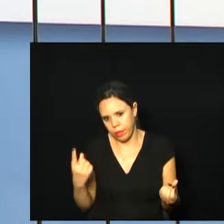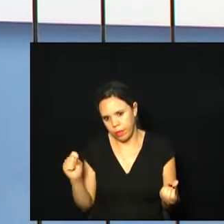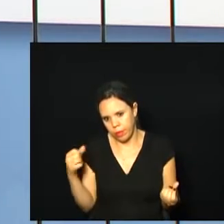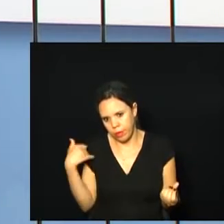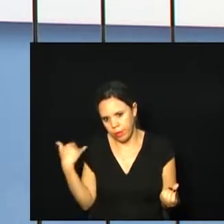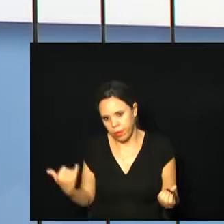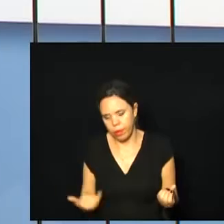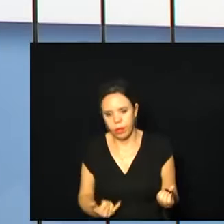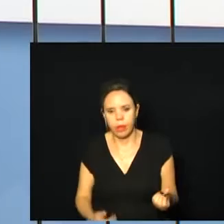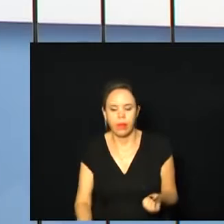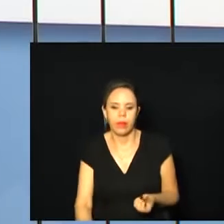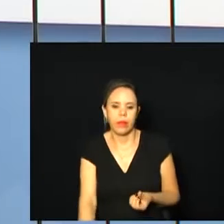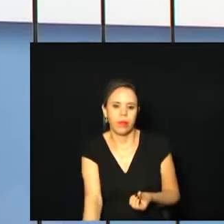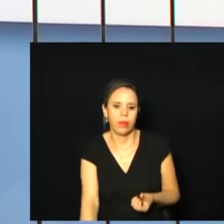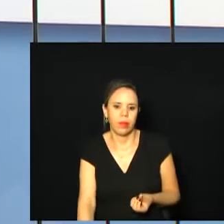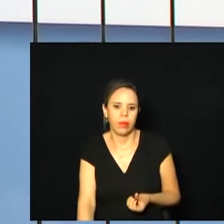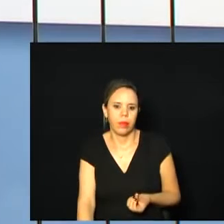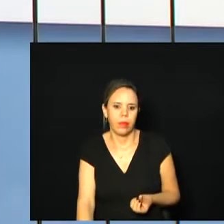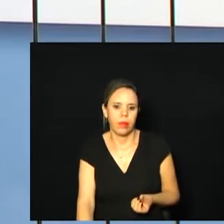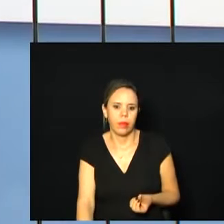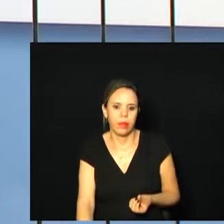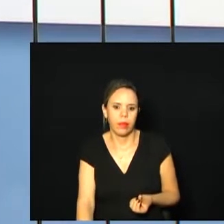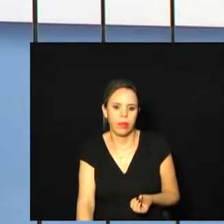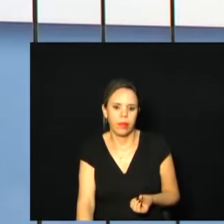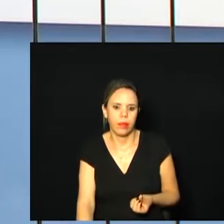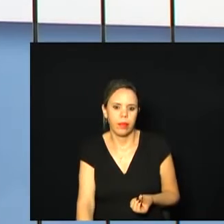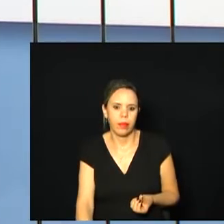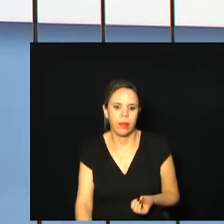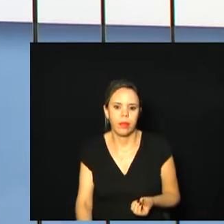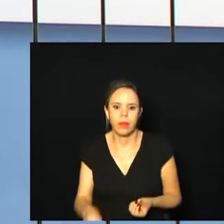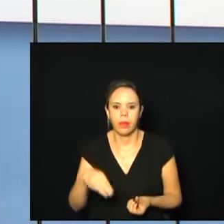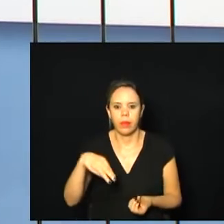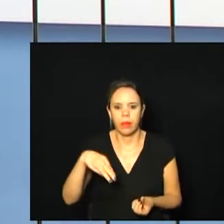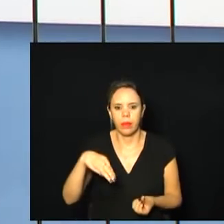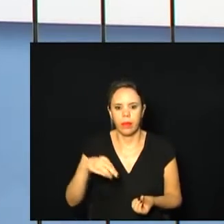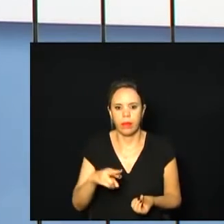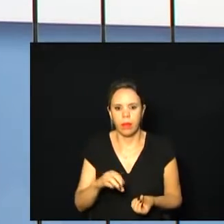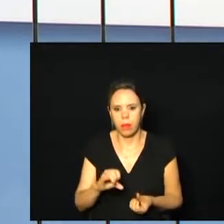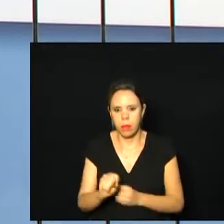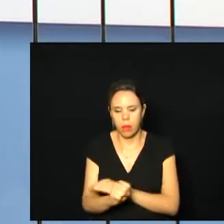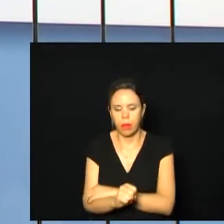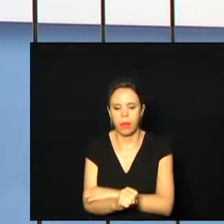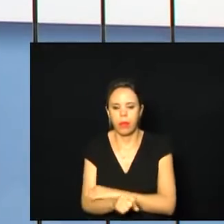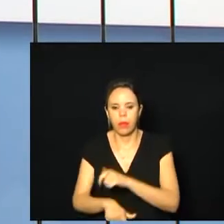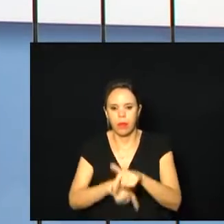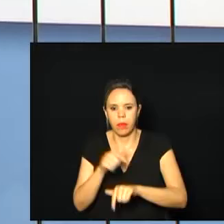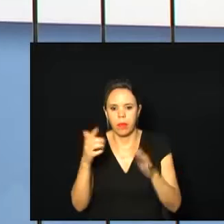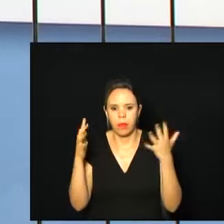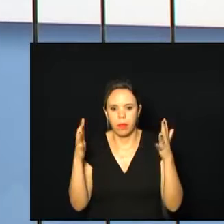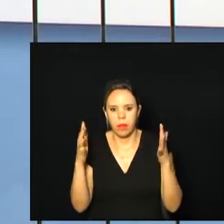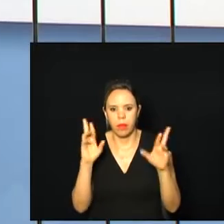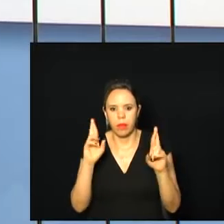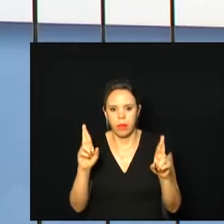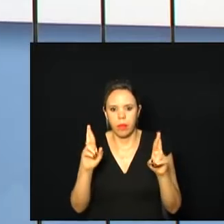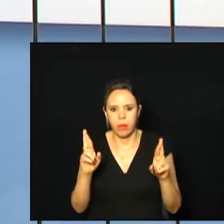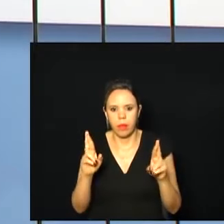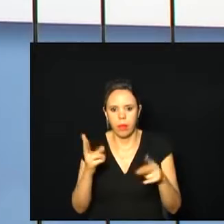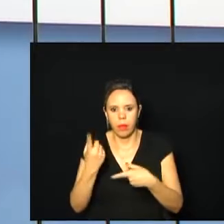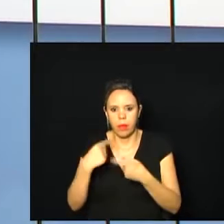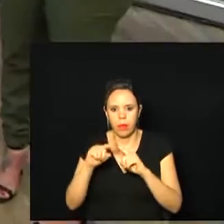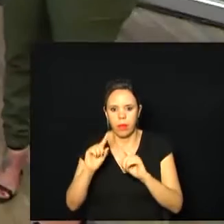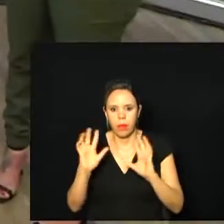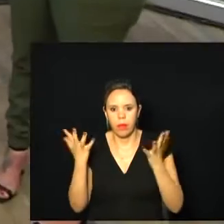18 anos que fica ali na região do Jardim São Marcos. Parabéns pelo trabalho e a gente espera que seja um